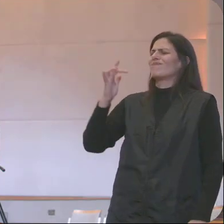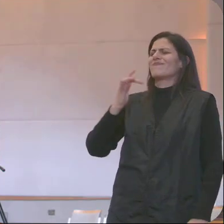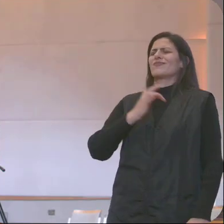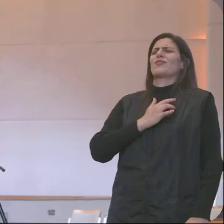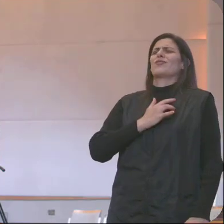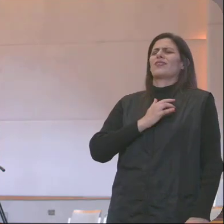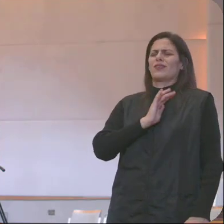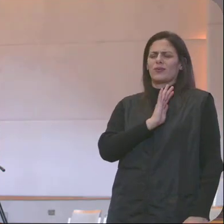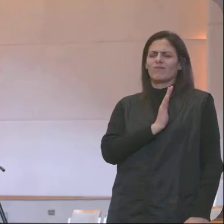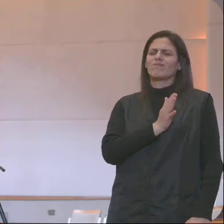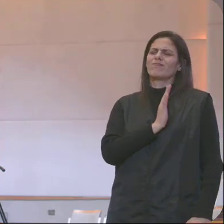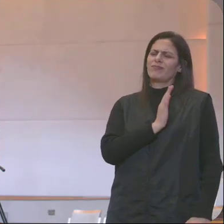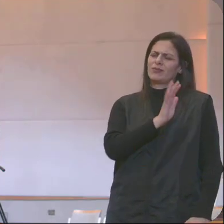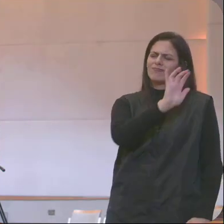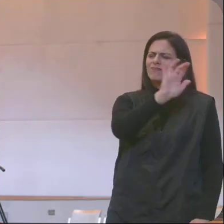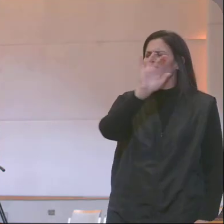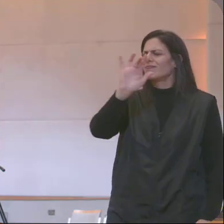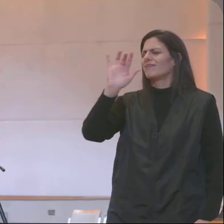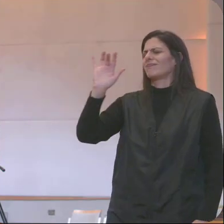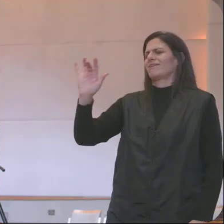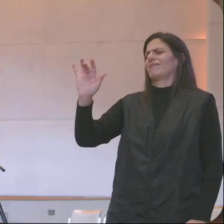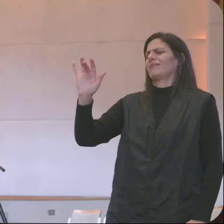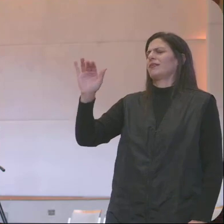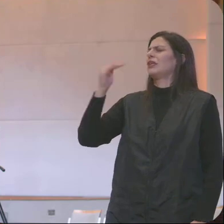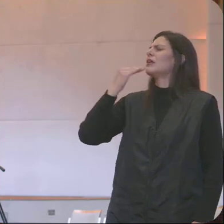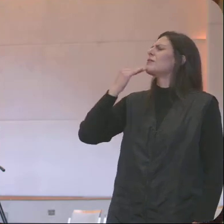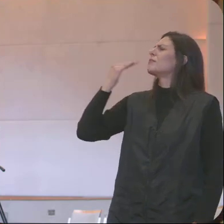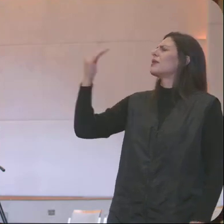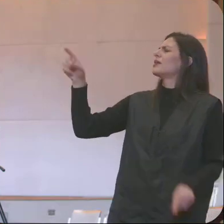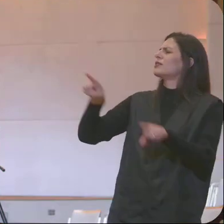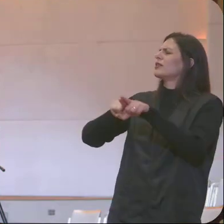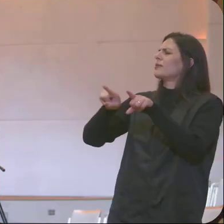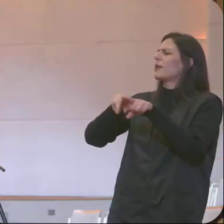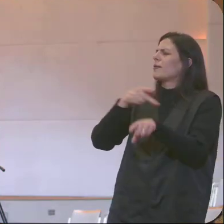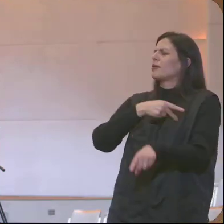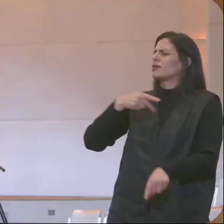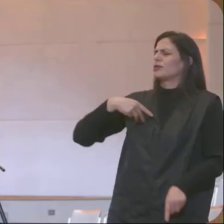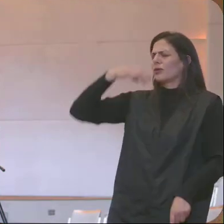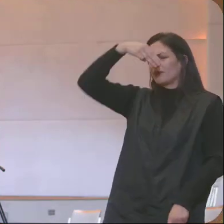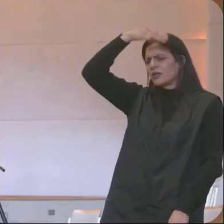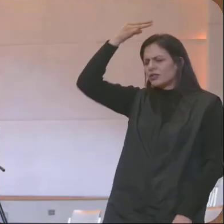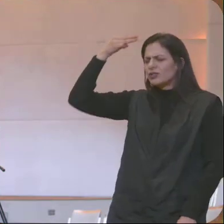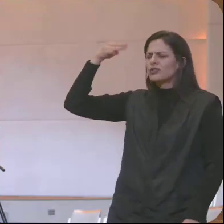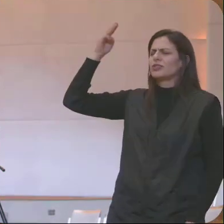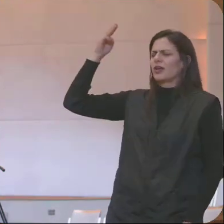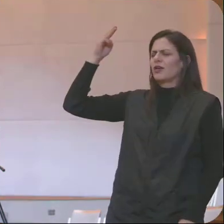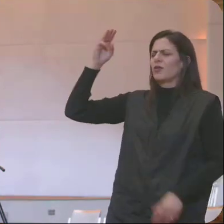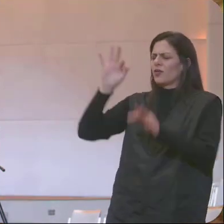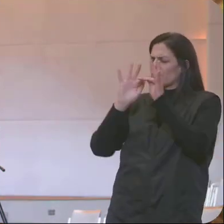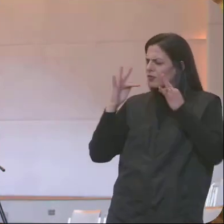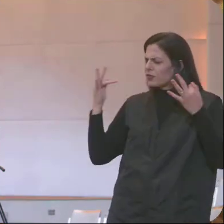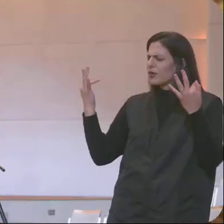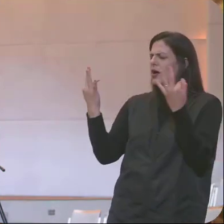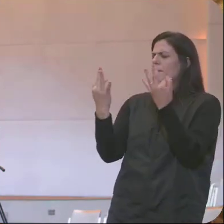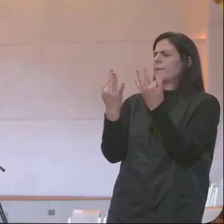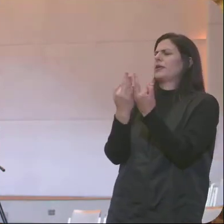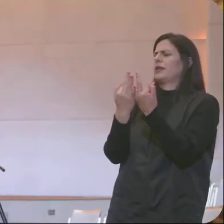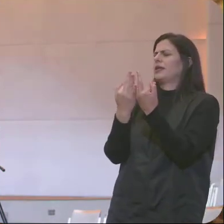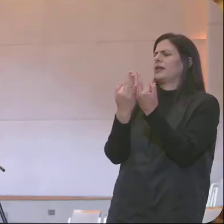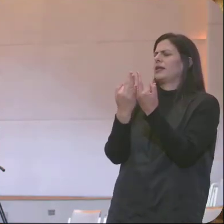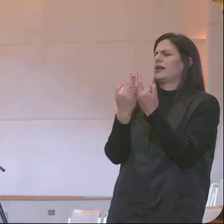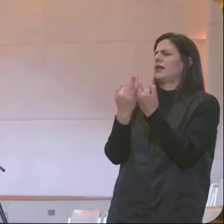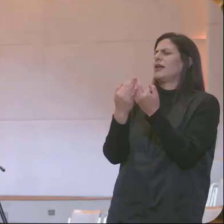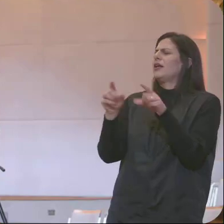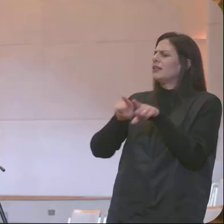Te peço, Senhor, pelo pastor Michel e sua família que está à frente dessa igreja. Te peço pelo pastor Pascoal, Senhor,